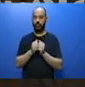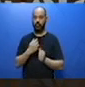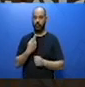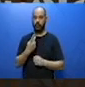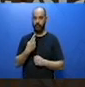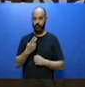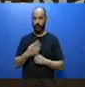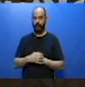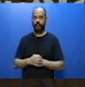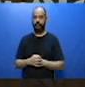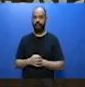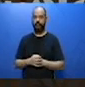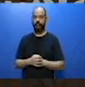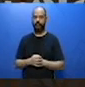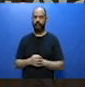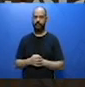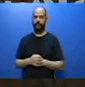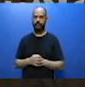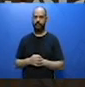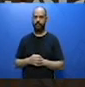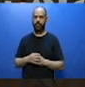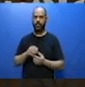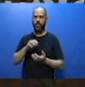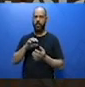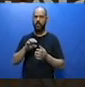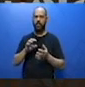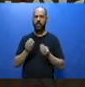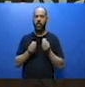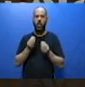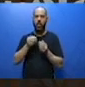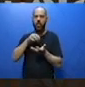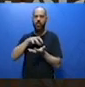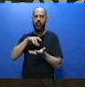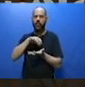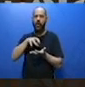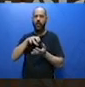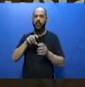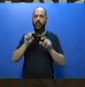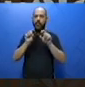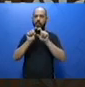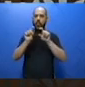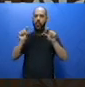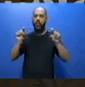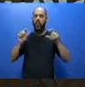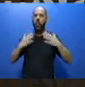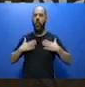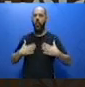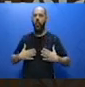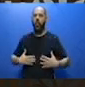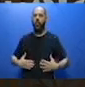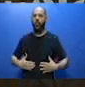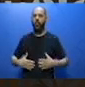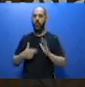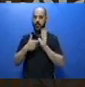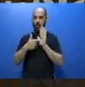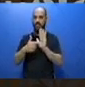o formato do corpo da minhoca? A professora acabou de mostrar.